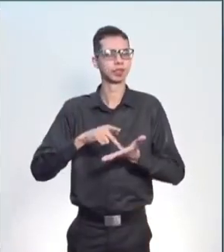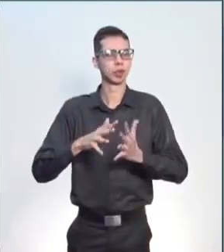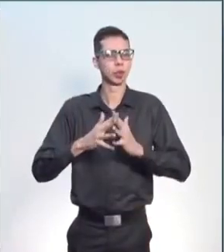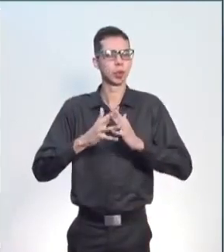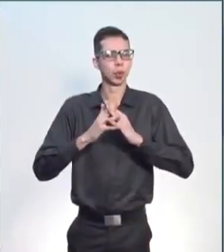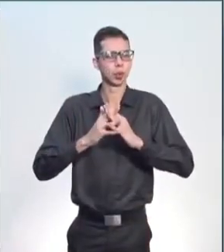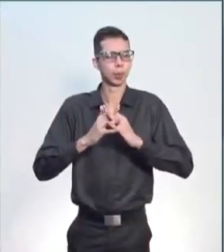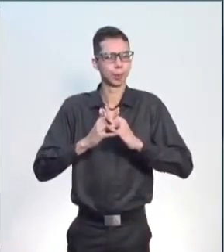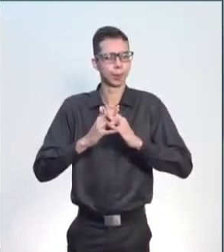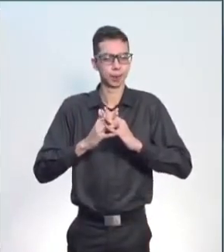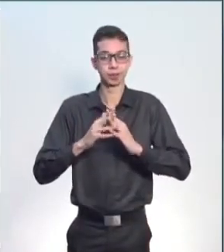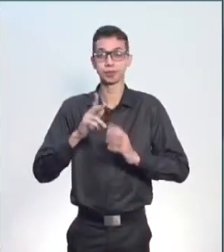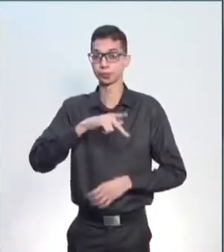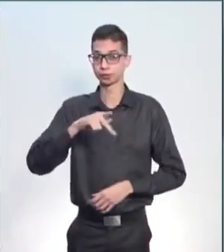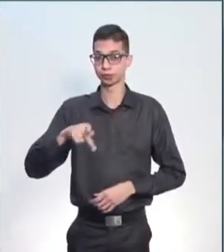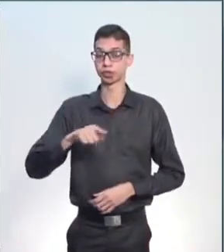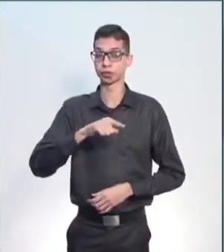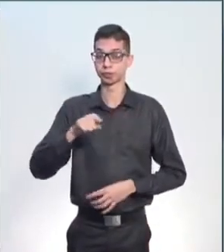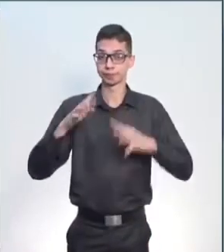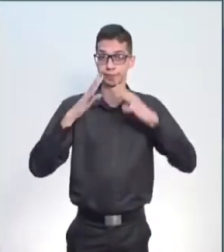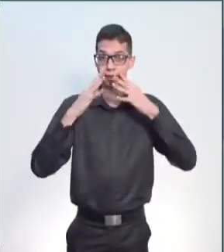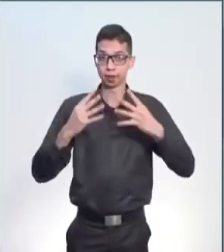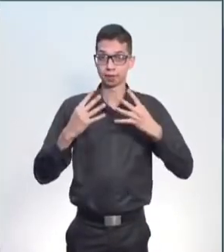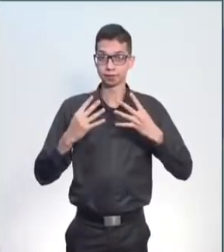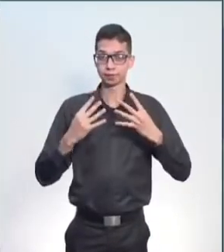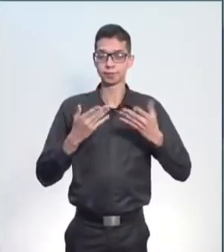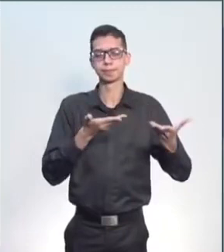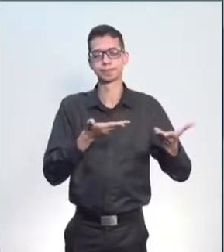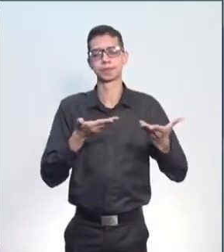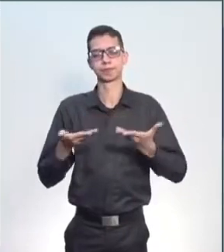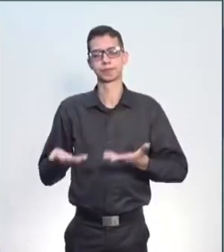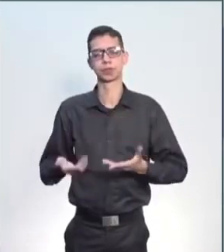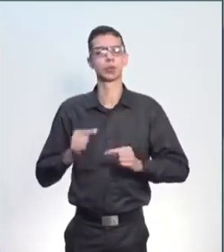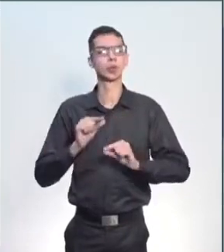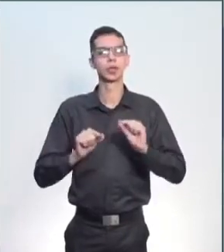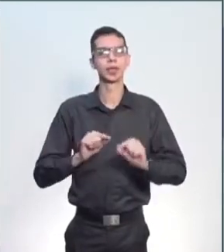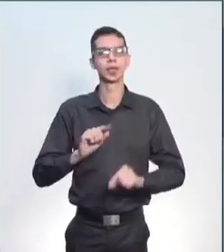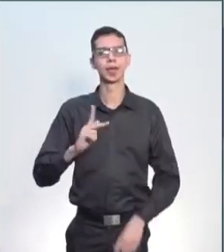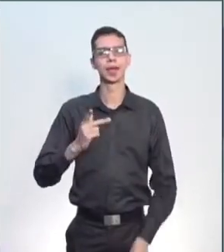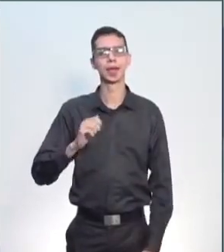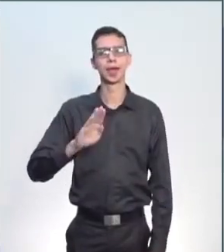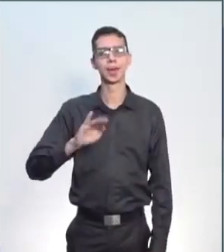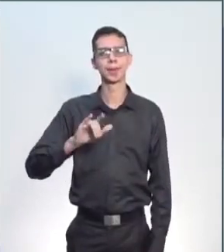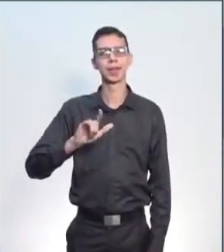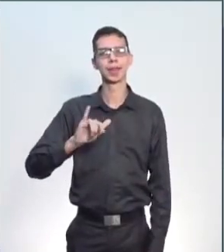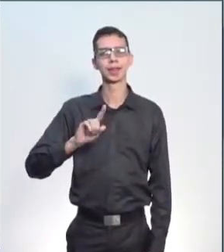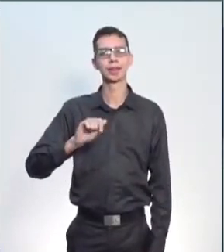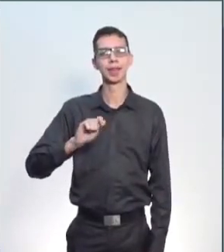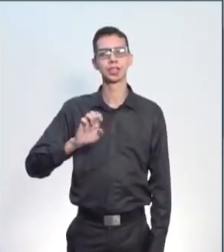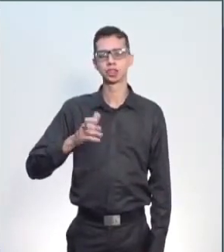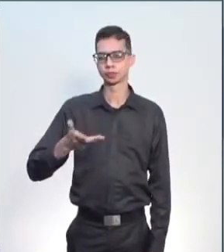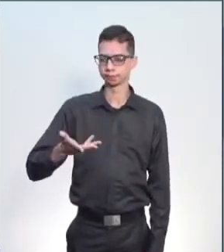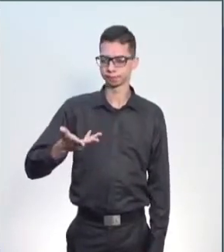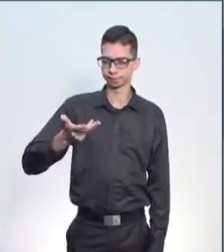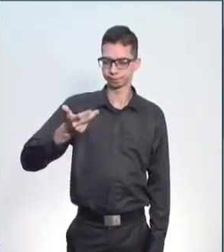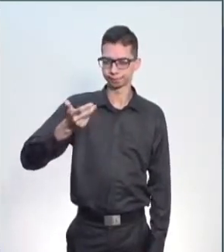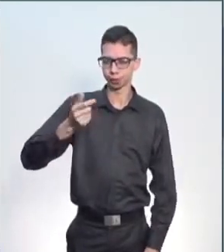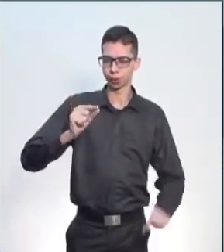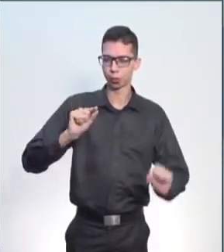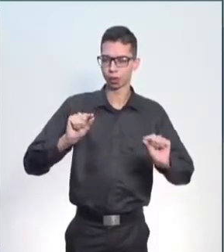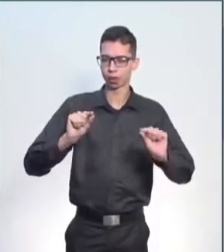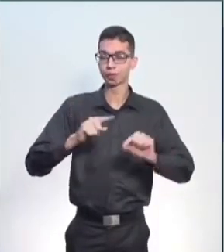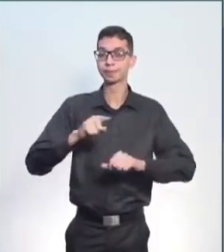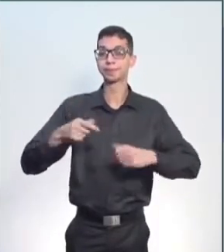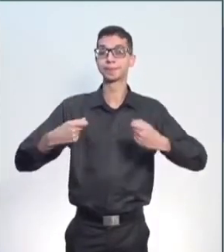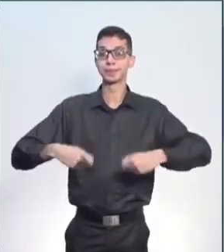nos acompanhando, sejam bem-vindos. Essa habilidade é questionar a realidade social e